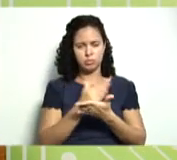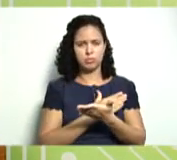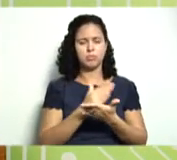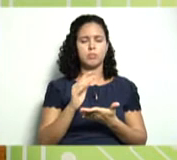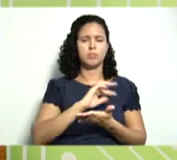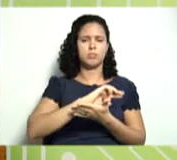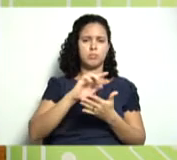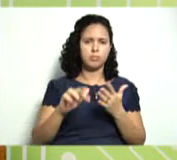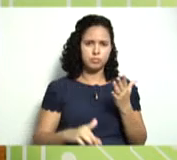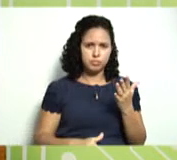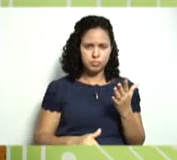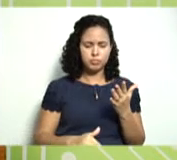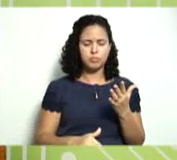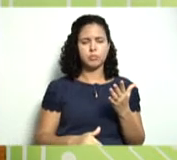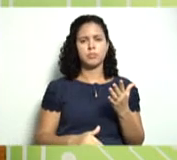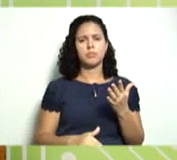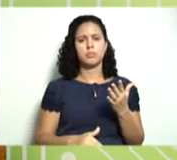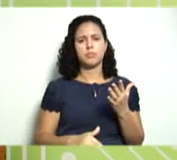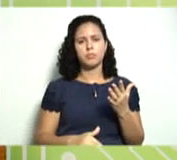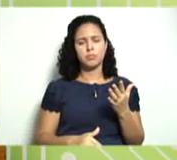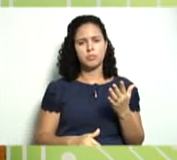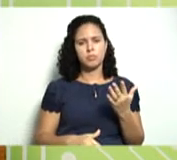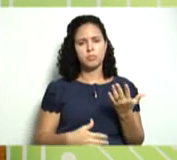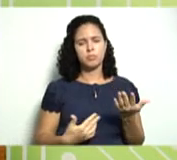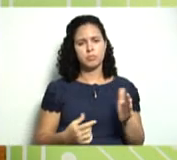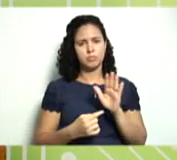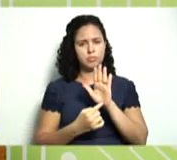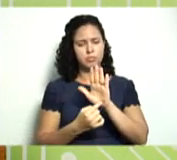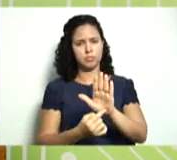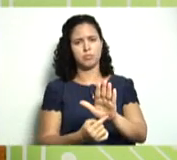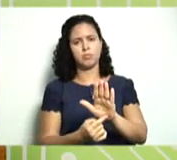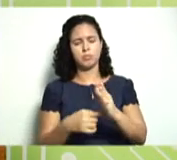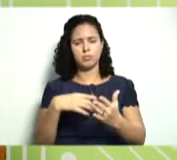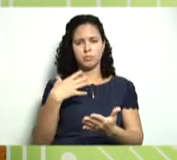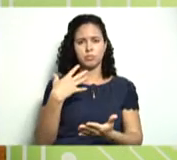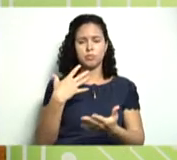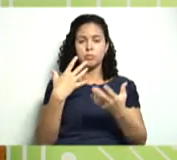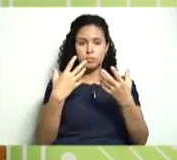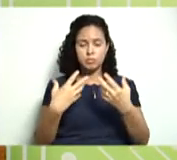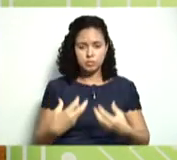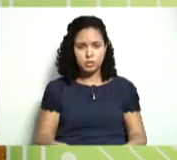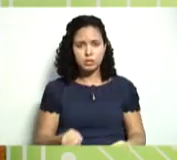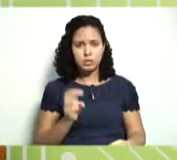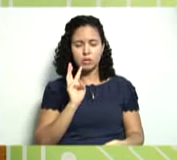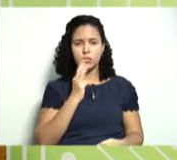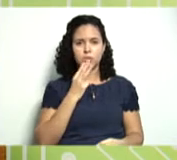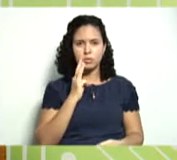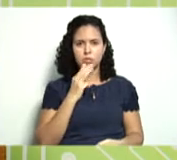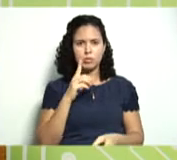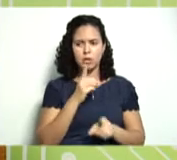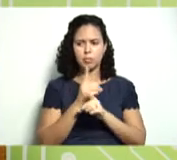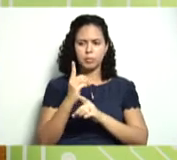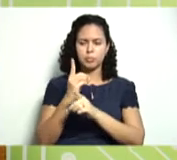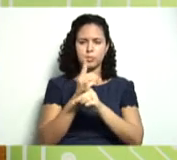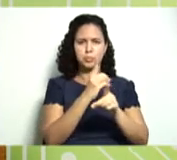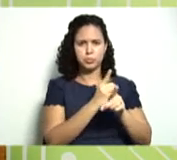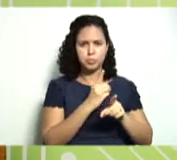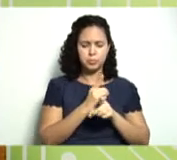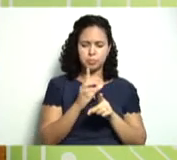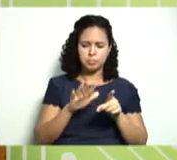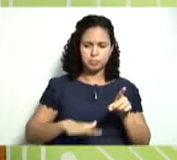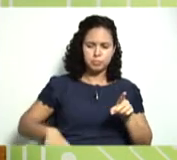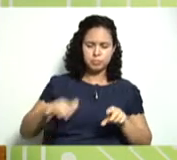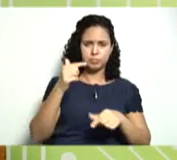é justamente por isso que é o aceitação dele a chance de vocês encontrarem no mercado de trabalho